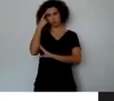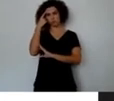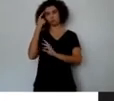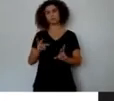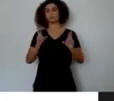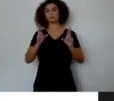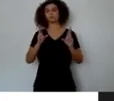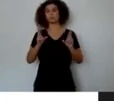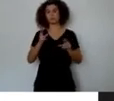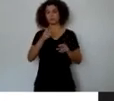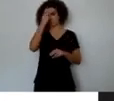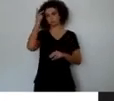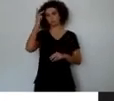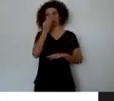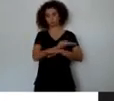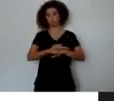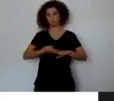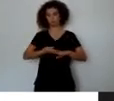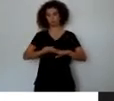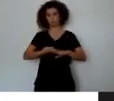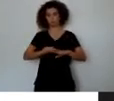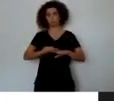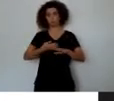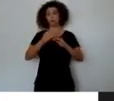ampliar o conhecimento. É importante